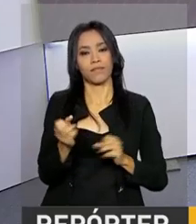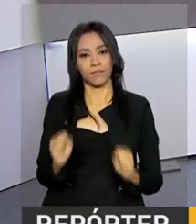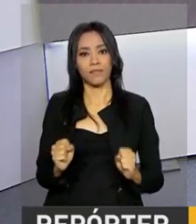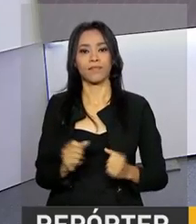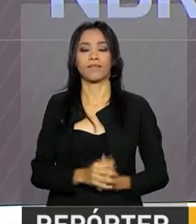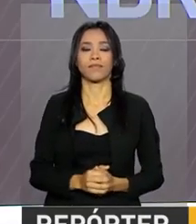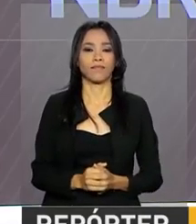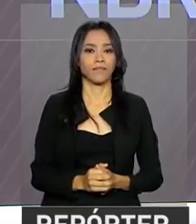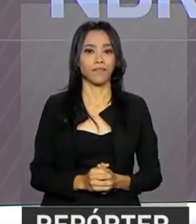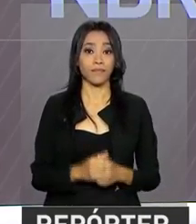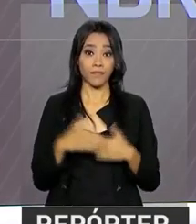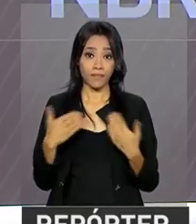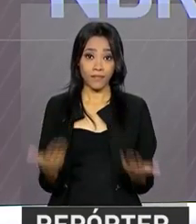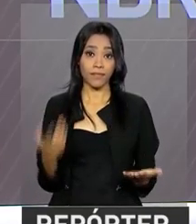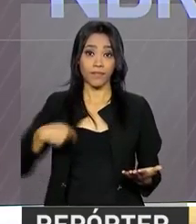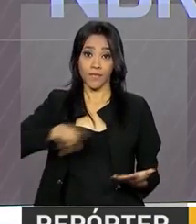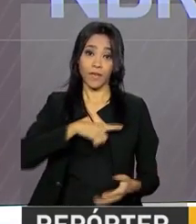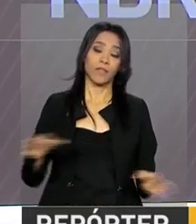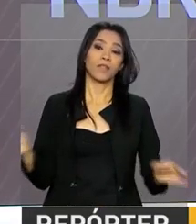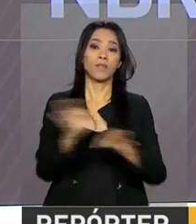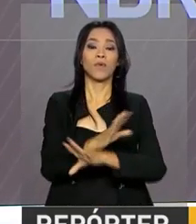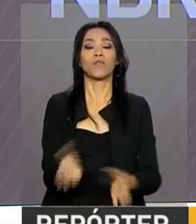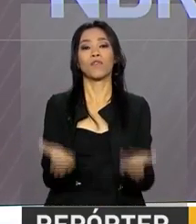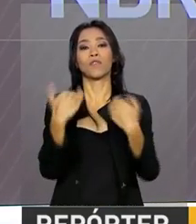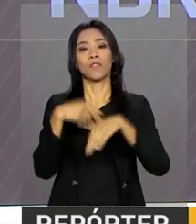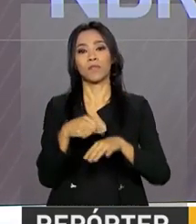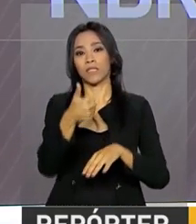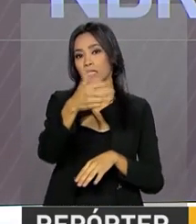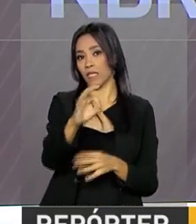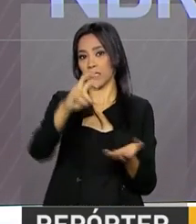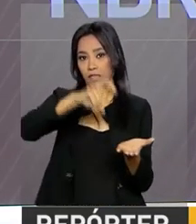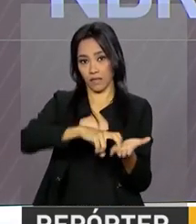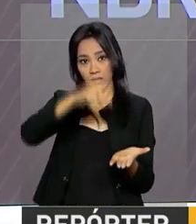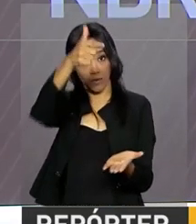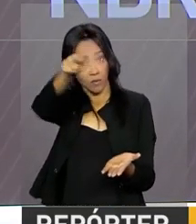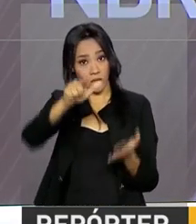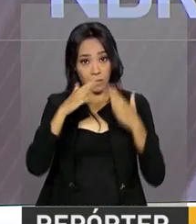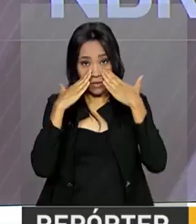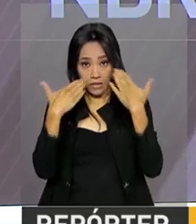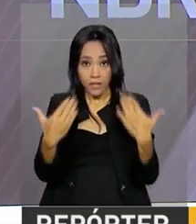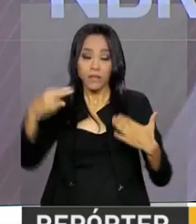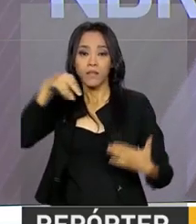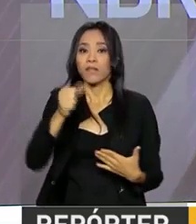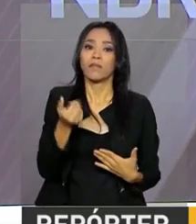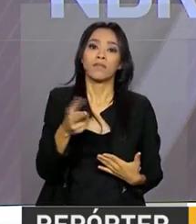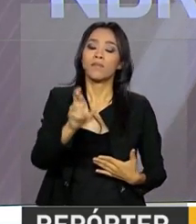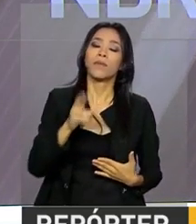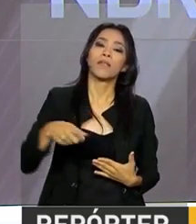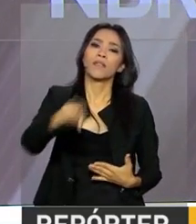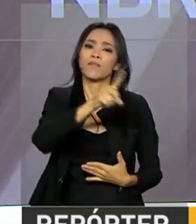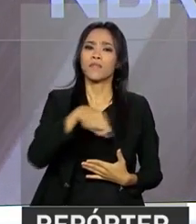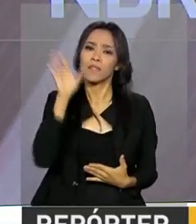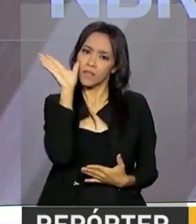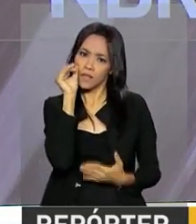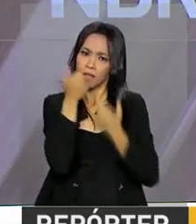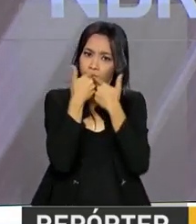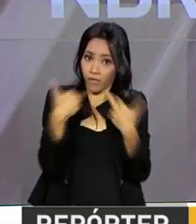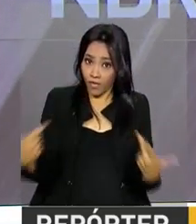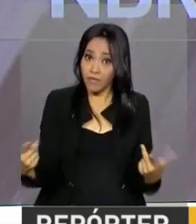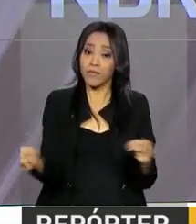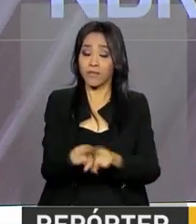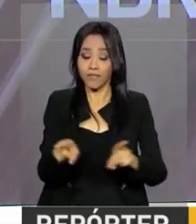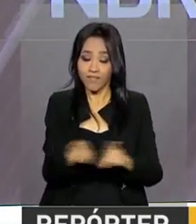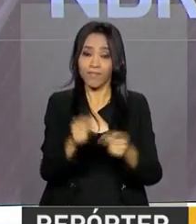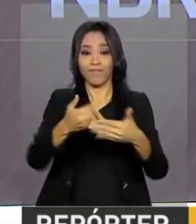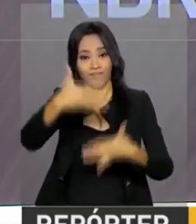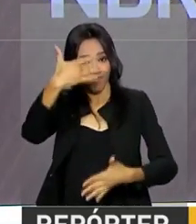fazenda.gov.br e nós ficamos por aqui Voltamos às 10 da manhã na próxima edição do repórter NBR acompanha as novidades